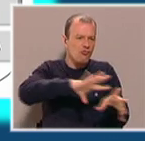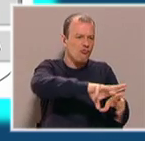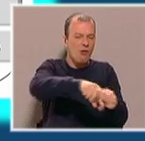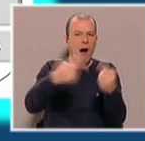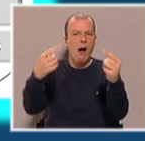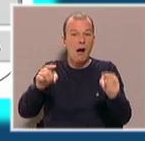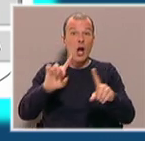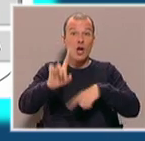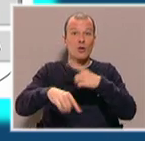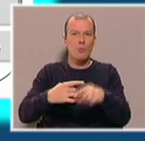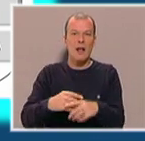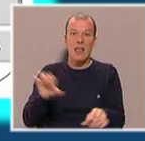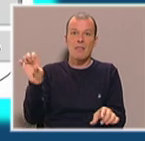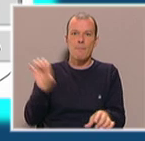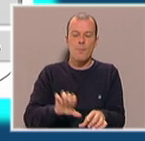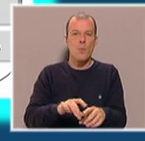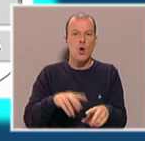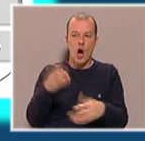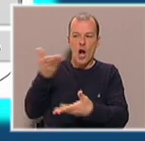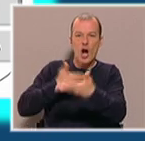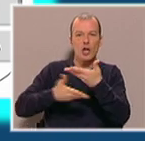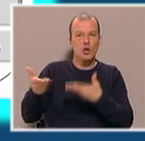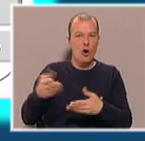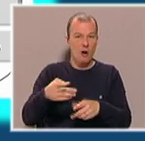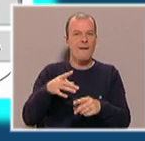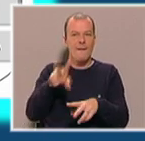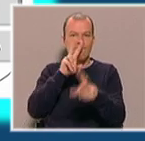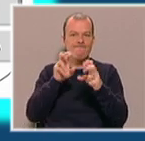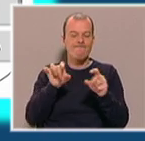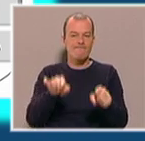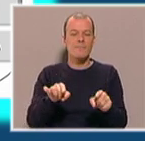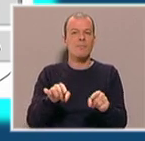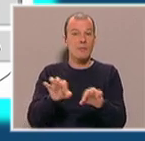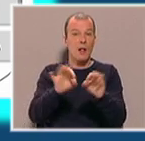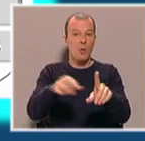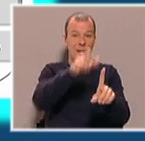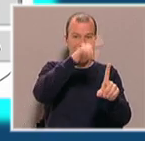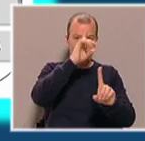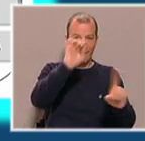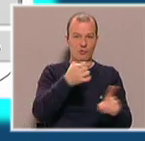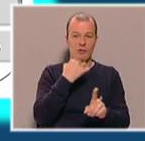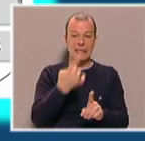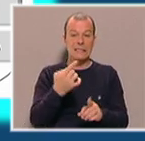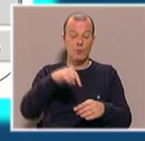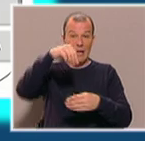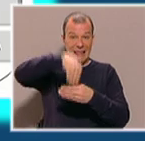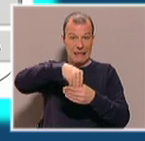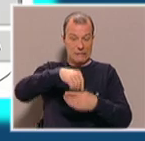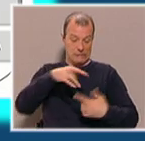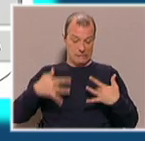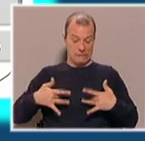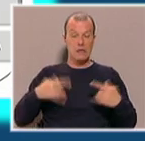de depois ser mais difícil de haver as trocas gasosas. Como há pouco a Márcia falou, dentro do pulmão existem vias respiratórias,